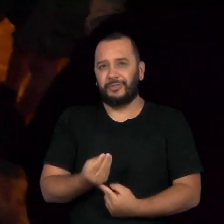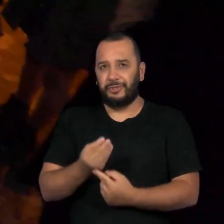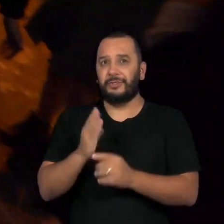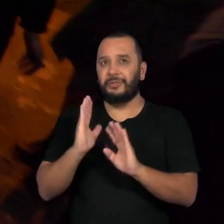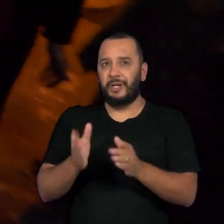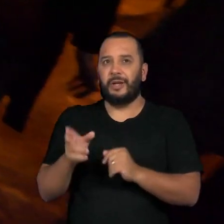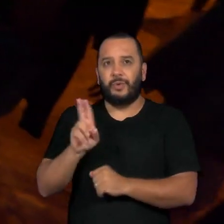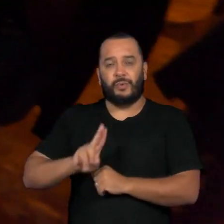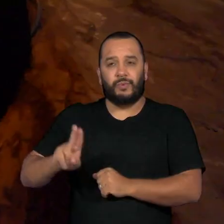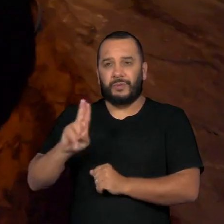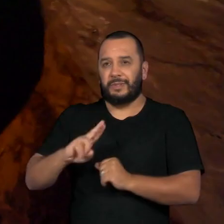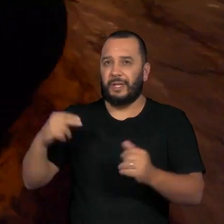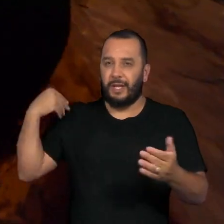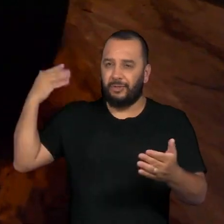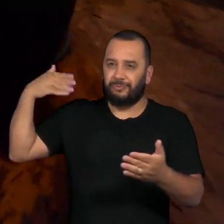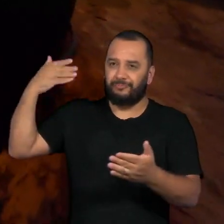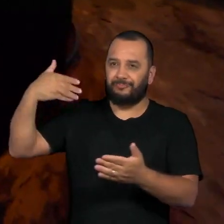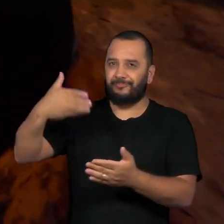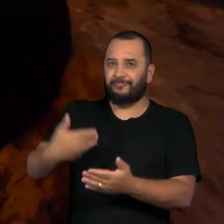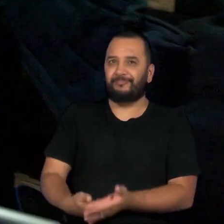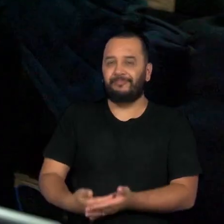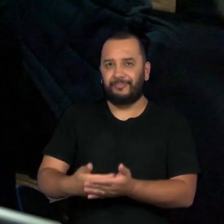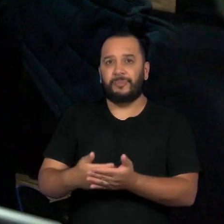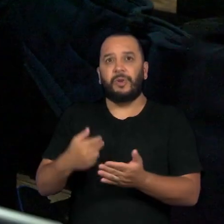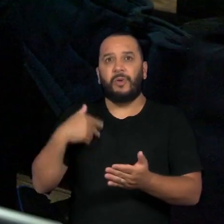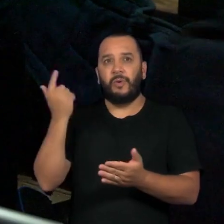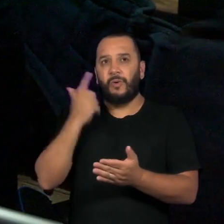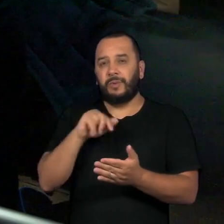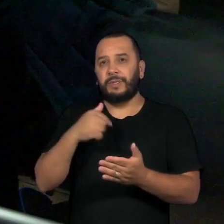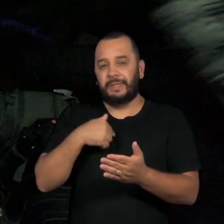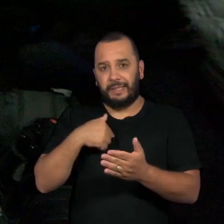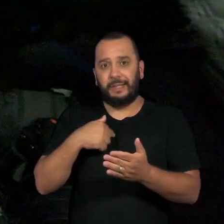utilizado como uma porta de entrada para o mercado de